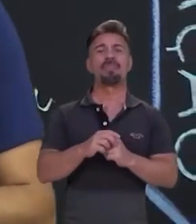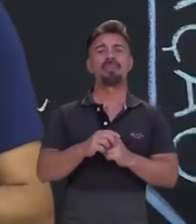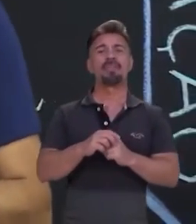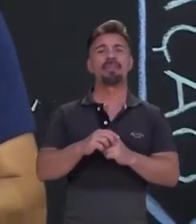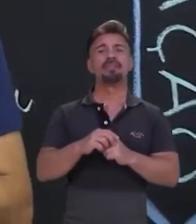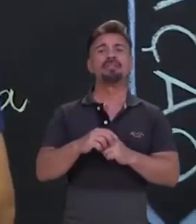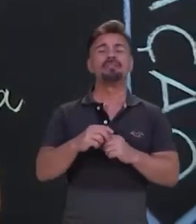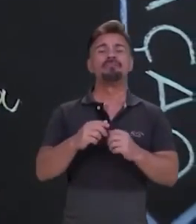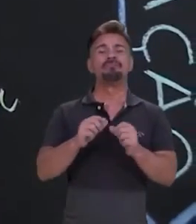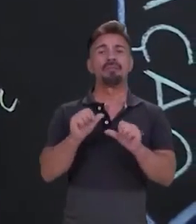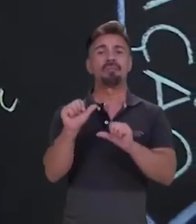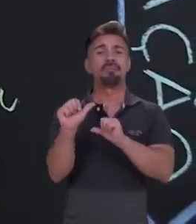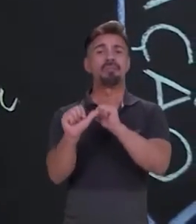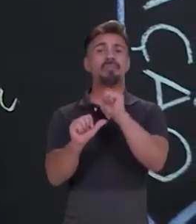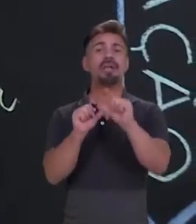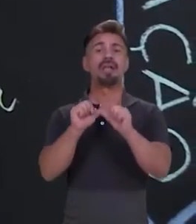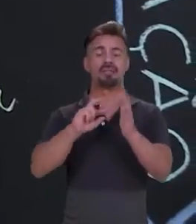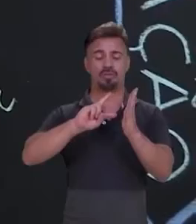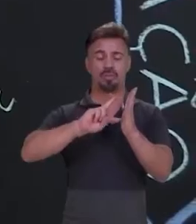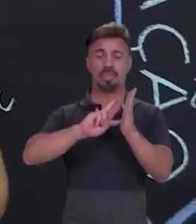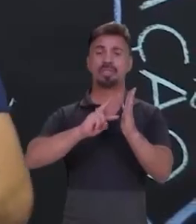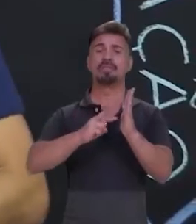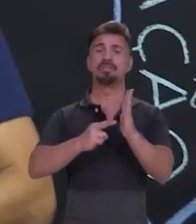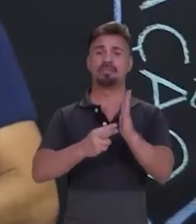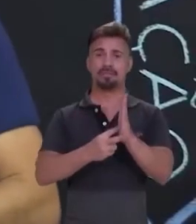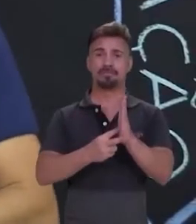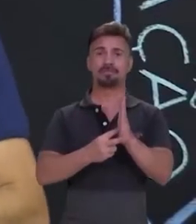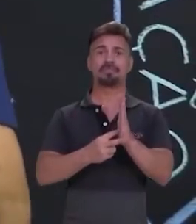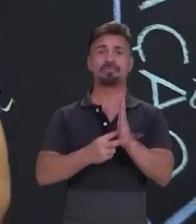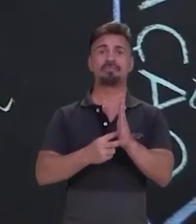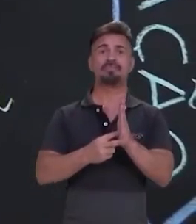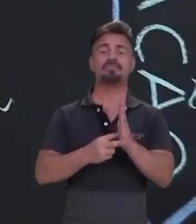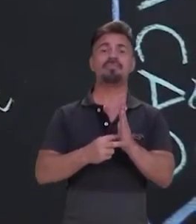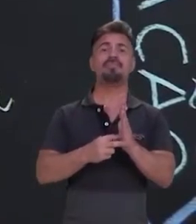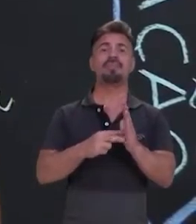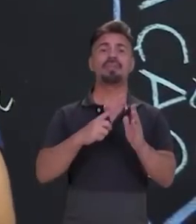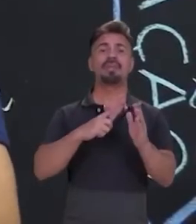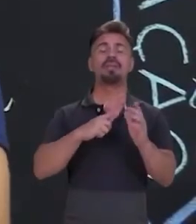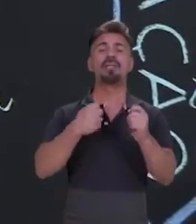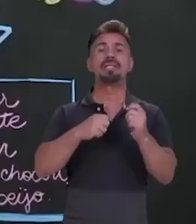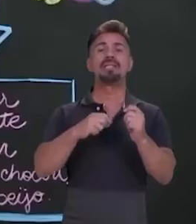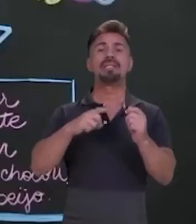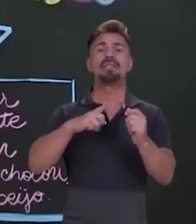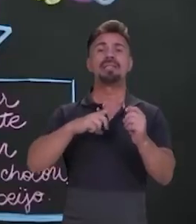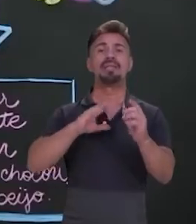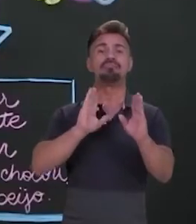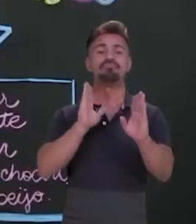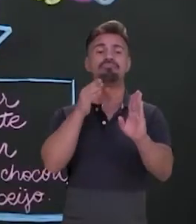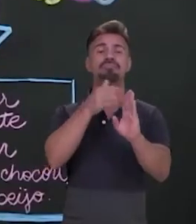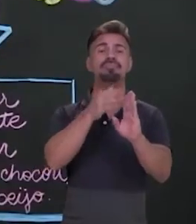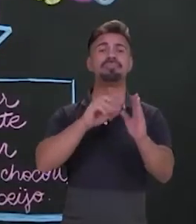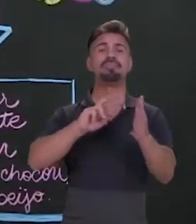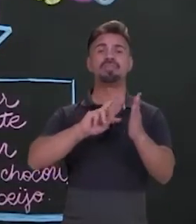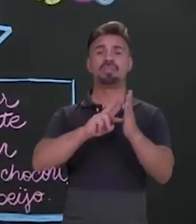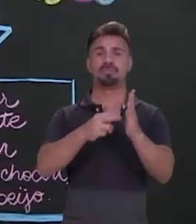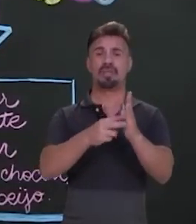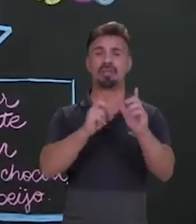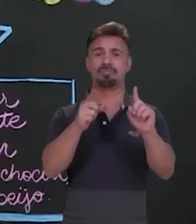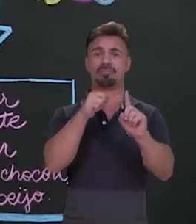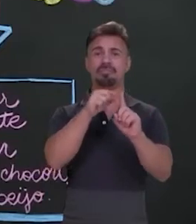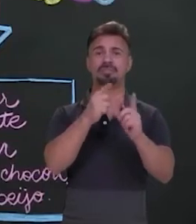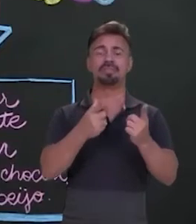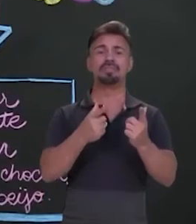sendo alterados a favor do significado. Lembra que a palavra precisa atingir o significado. Então vamos pensar aqui que as palavras